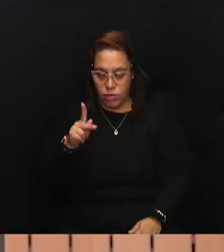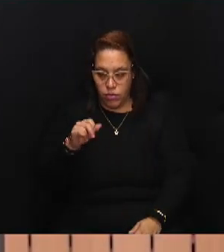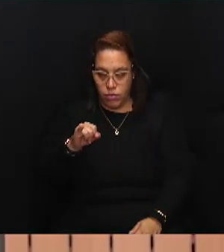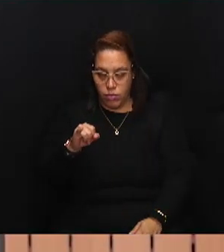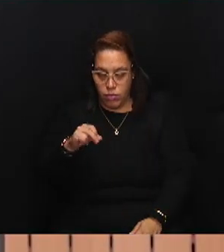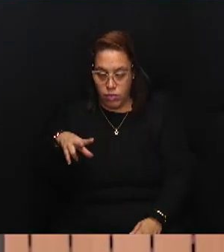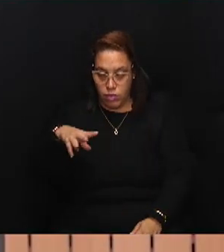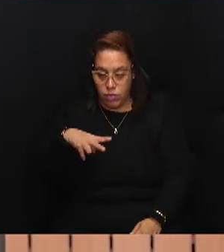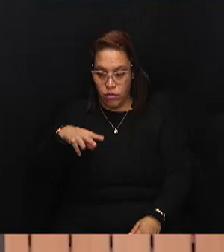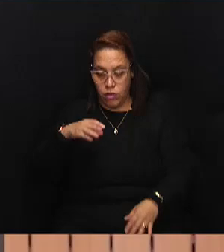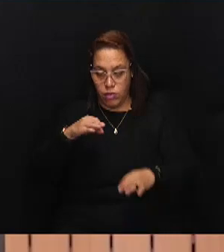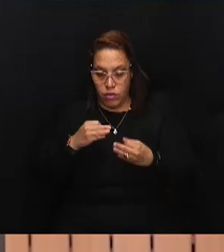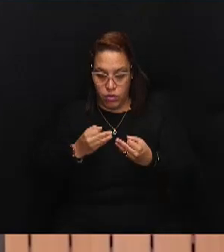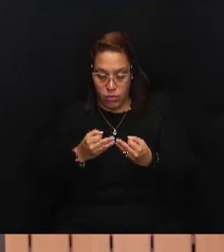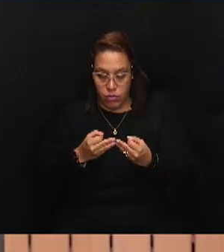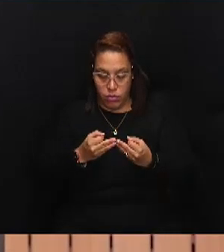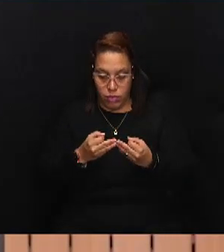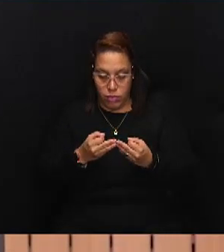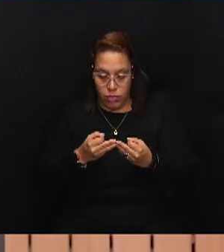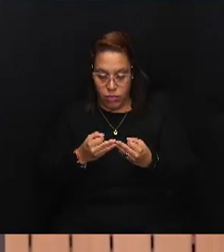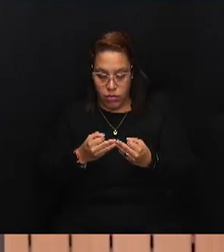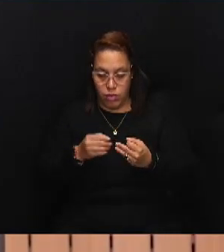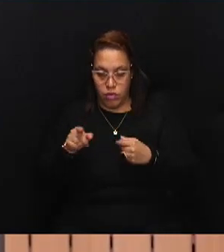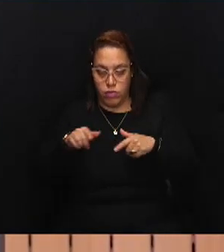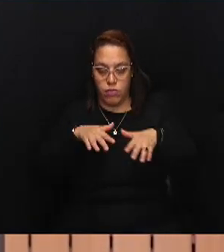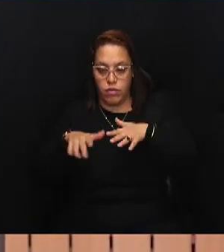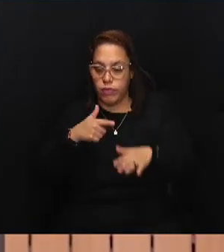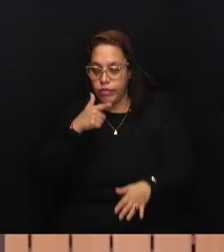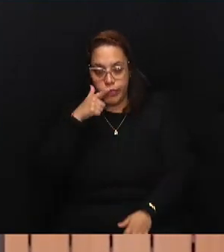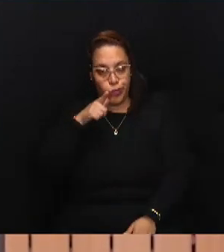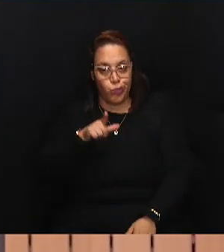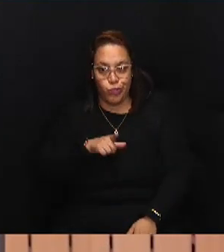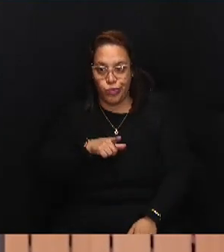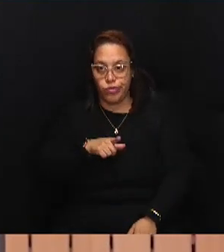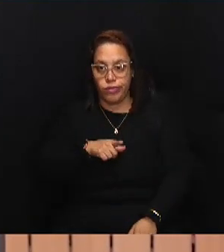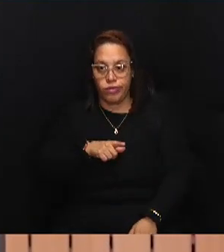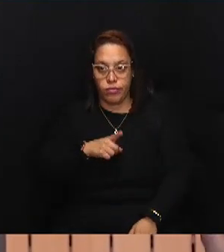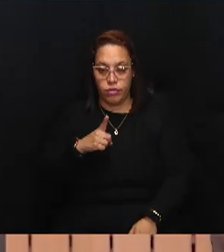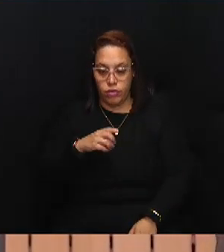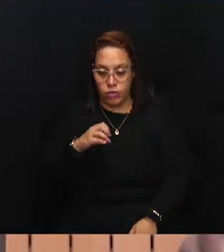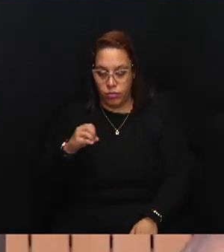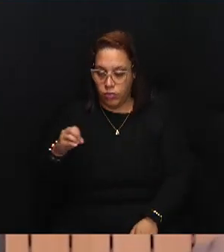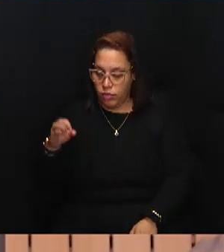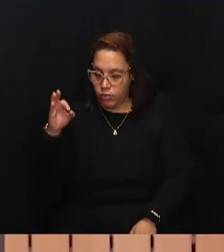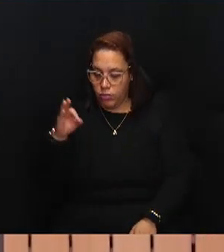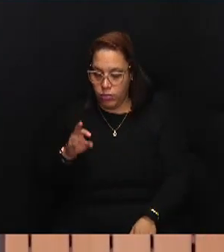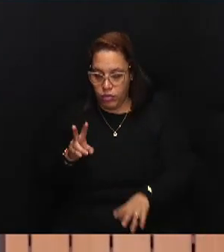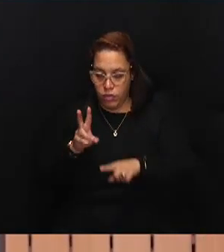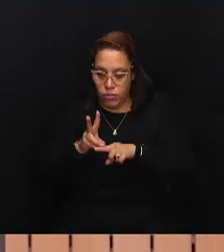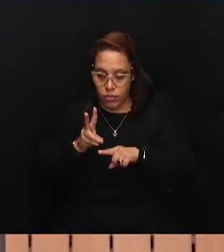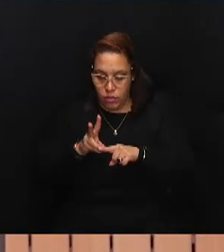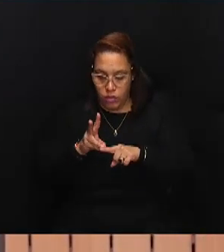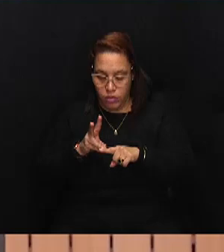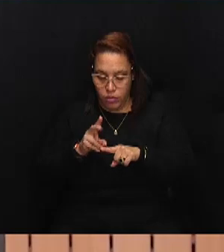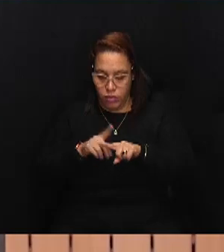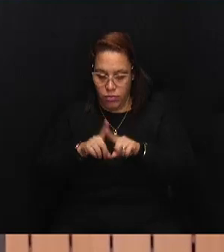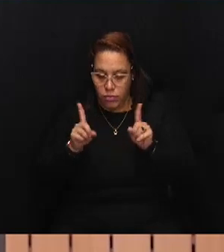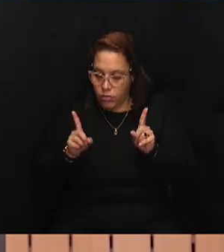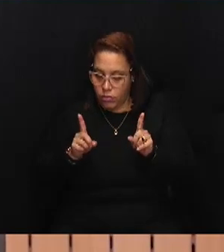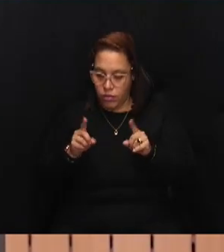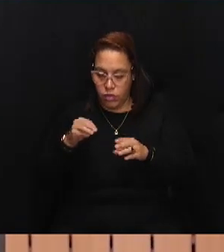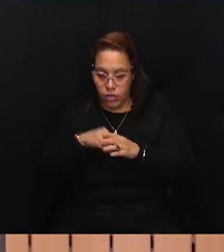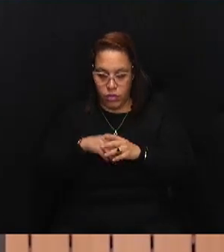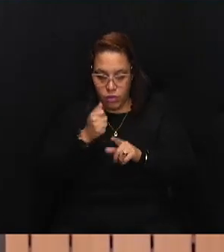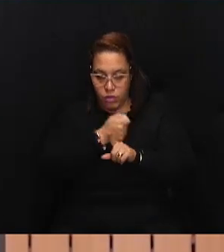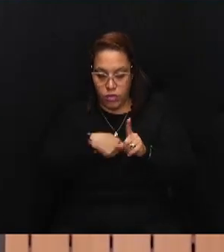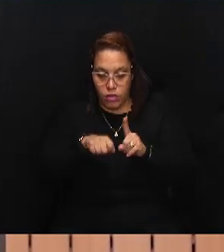vezes é porque a família, ali, naquele momento, não consegue dar conta 100% do cuidado. Mas, dentro da